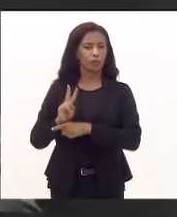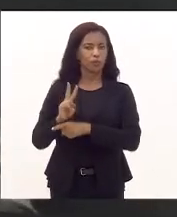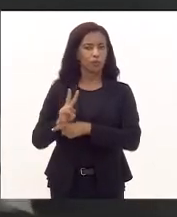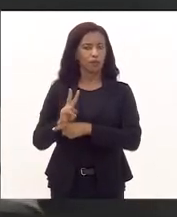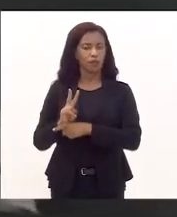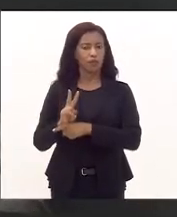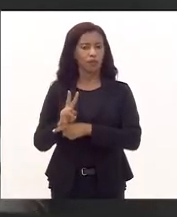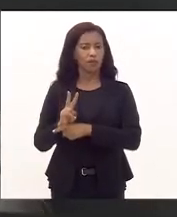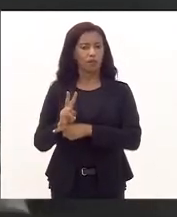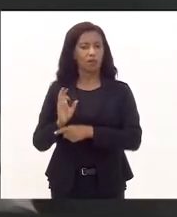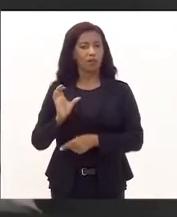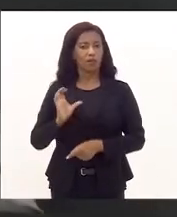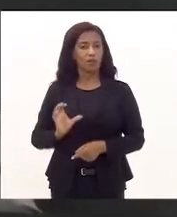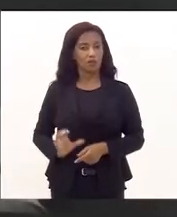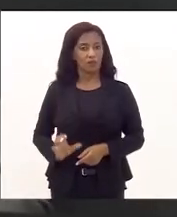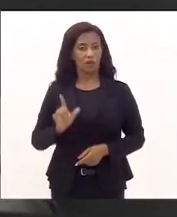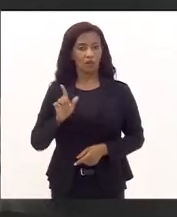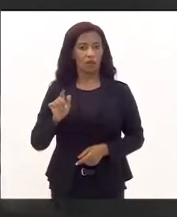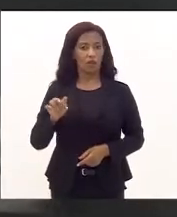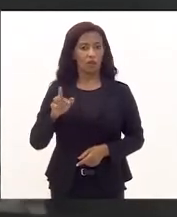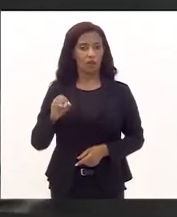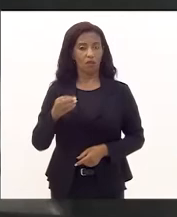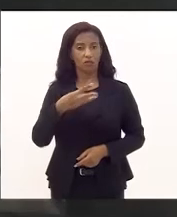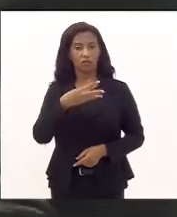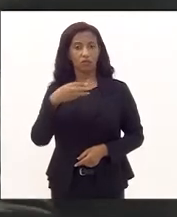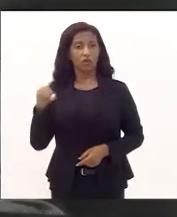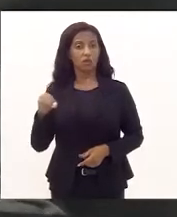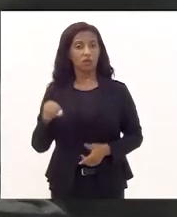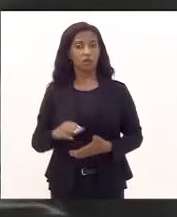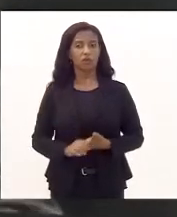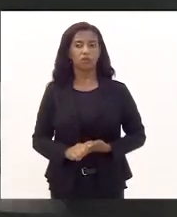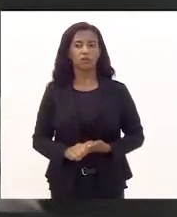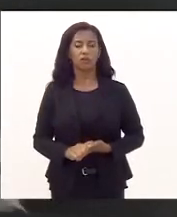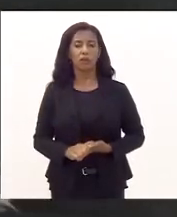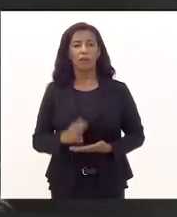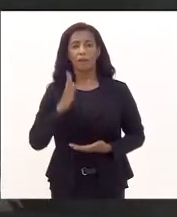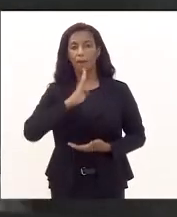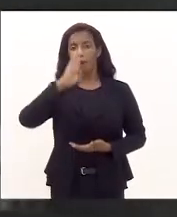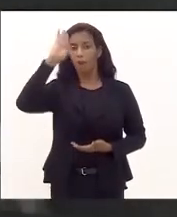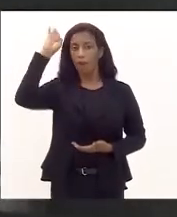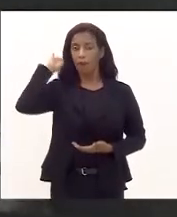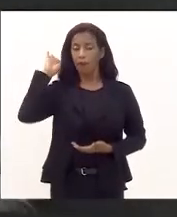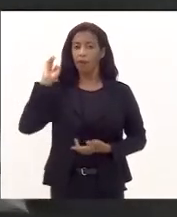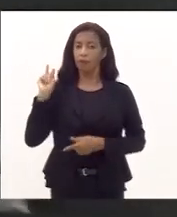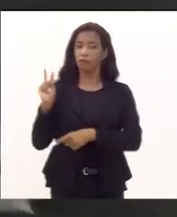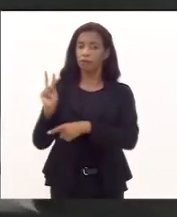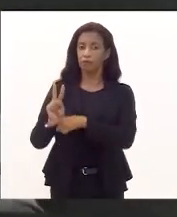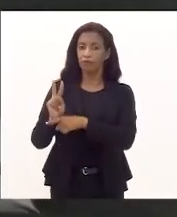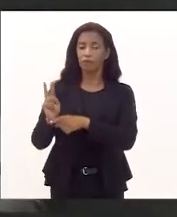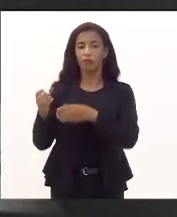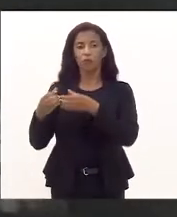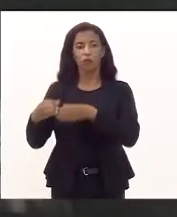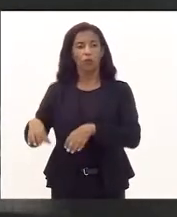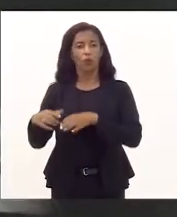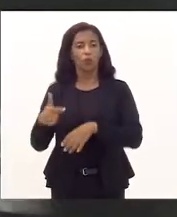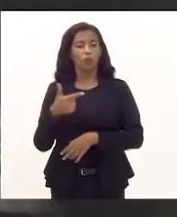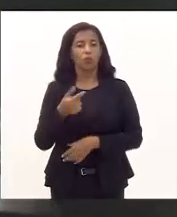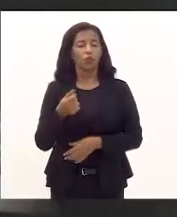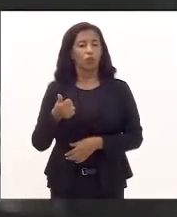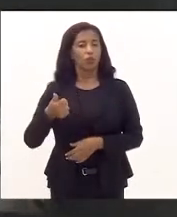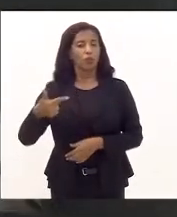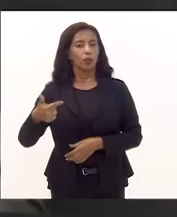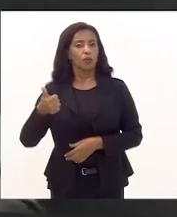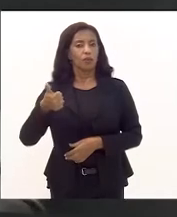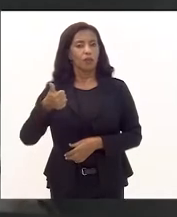Civil do Corpo de Bombeiros, Leandro Monteiro, 300 bombeiros, que prestaram o concurso público de 2012,